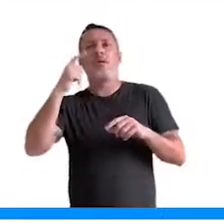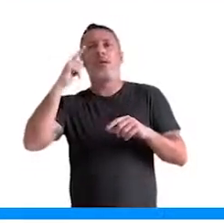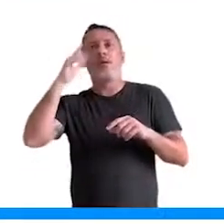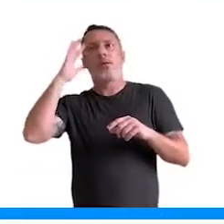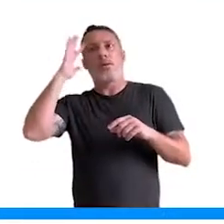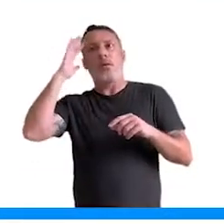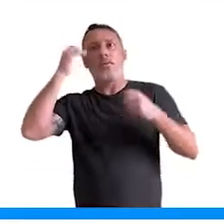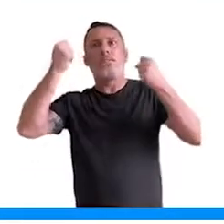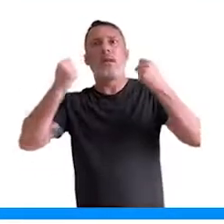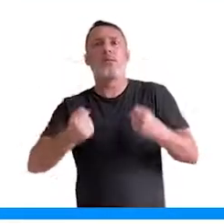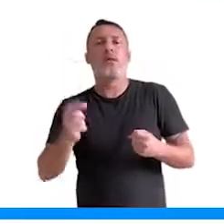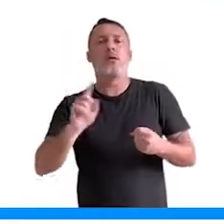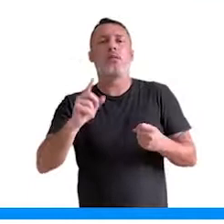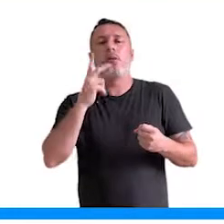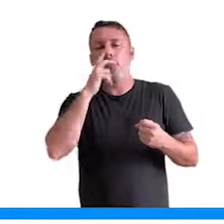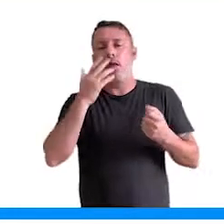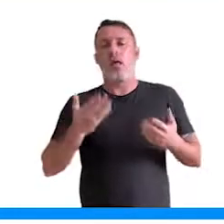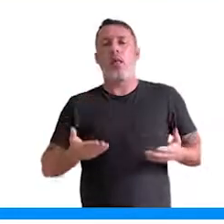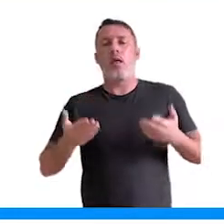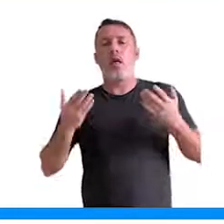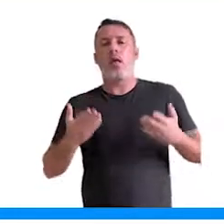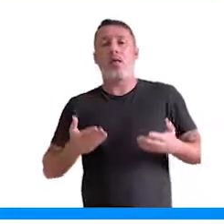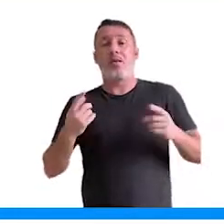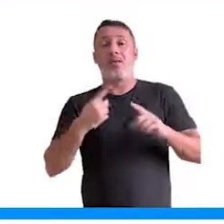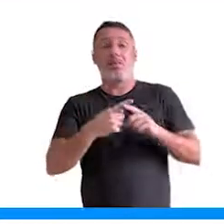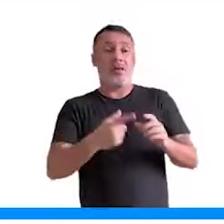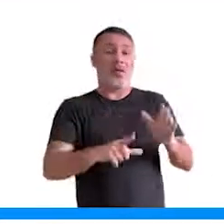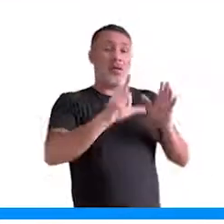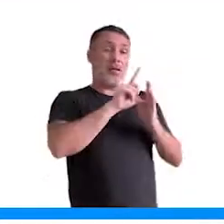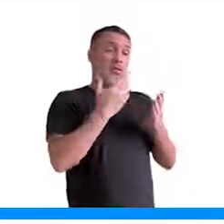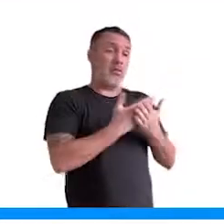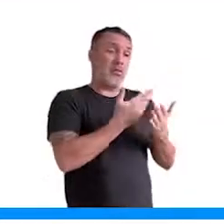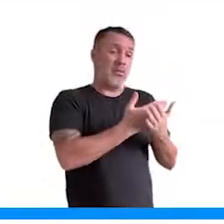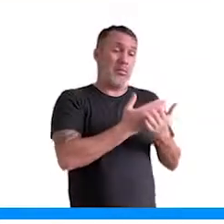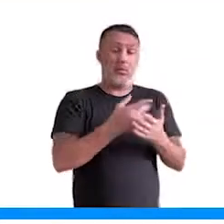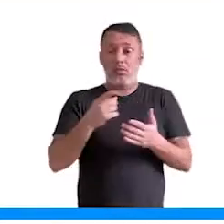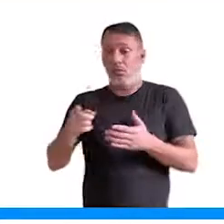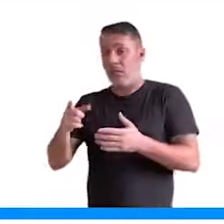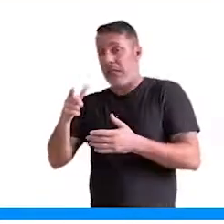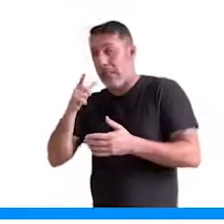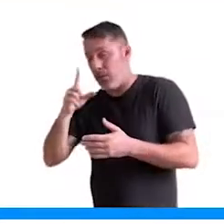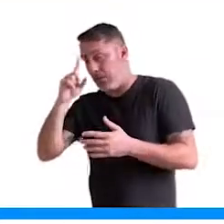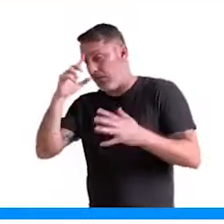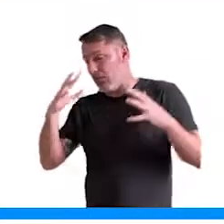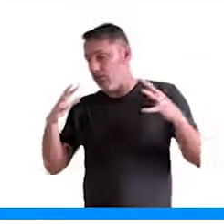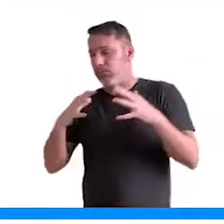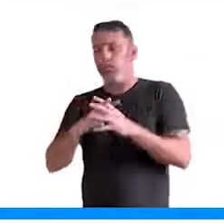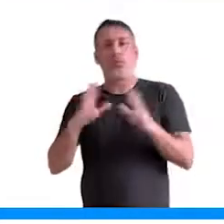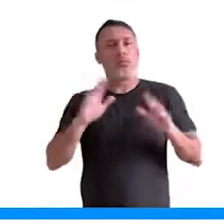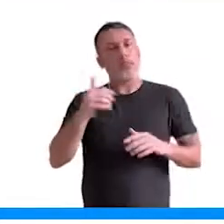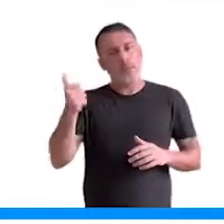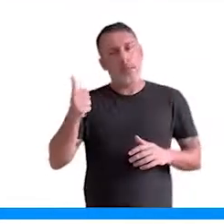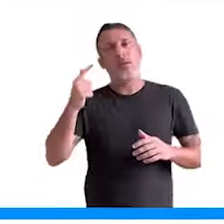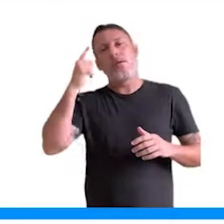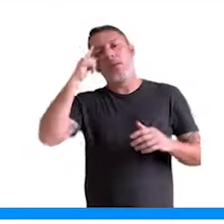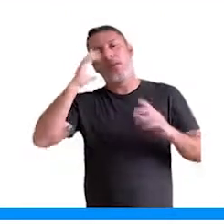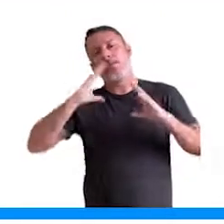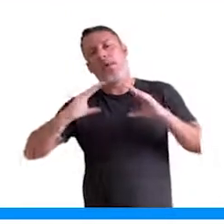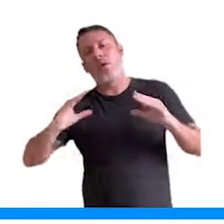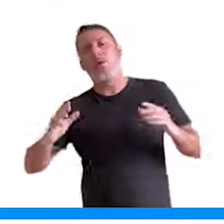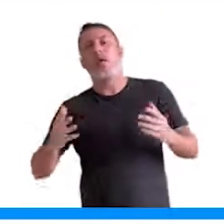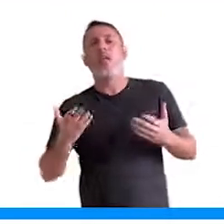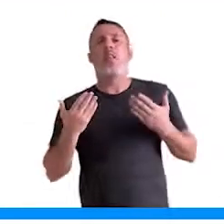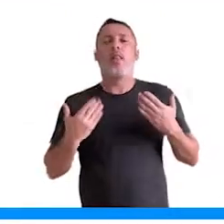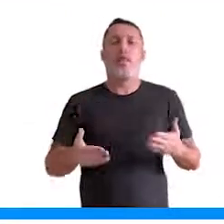de respostas de perguntas e vários textos que vocês já leram. Então, vocês vão estar tranquilos, com a cabeça fresquinha,